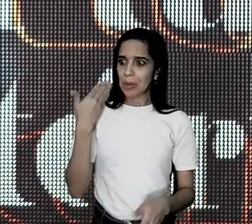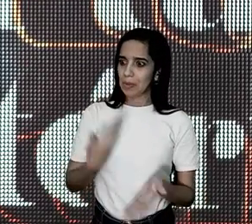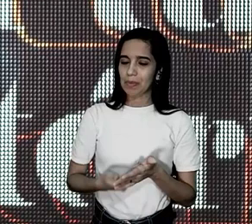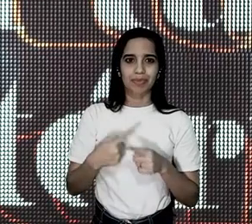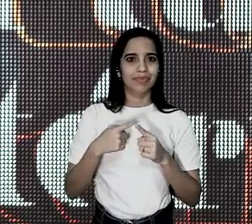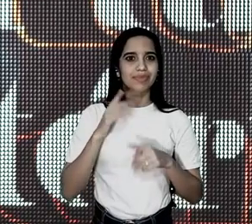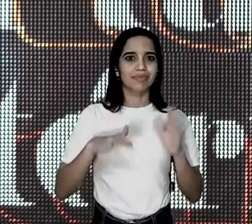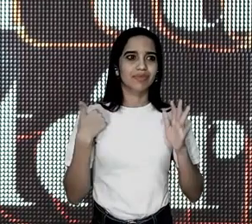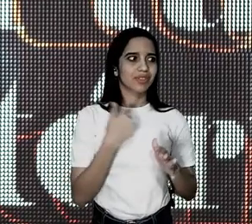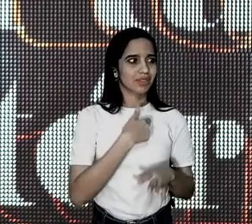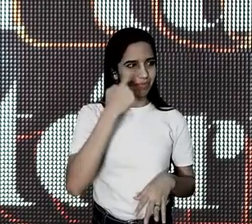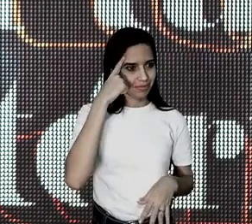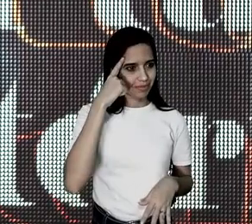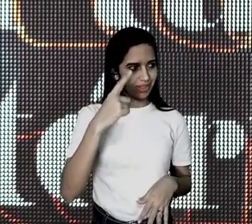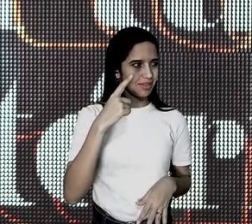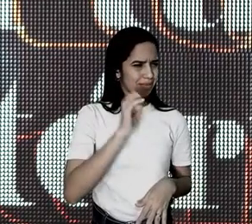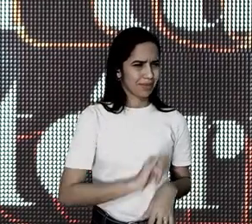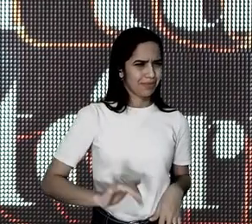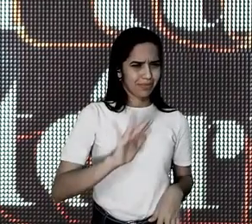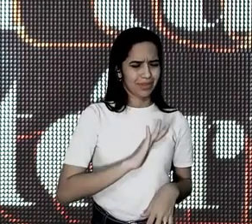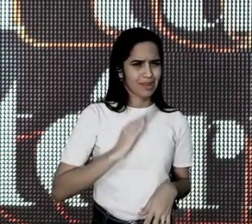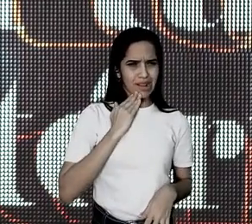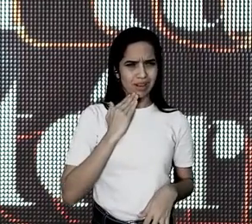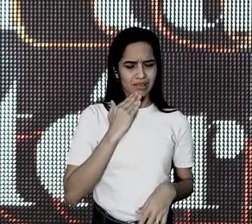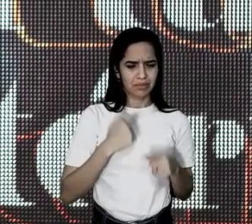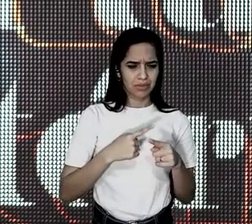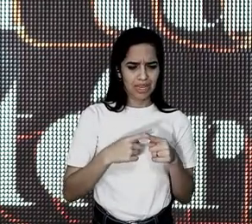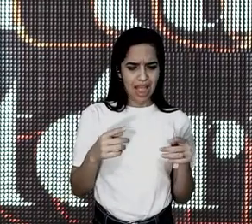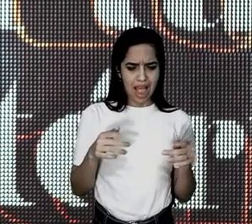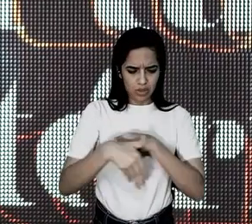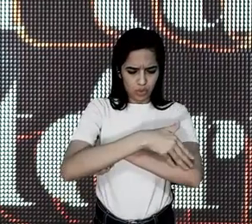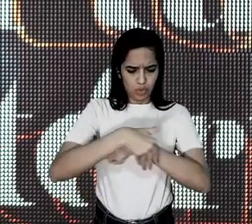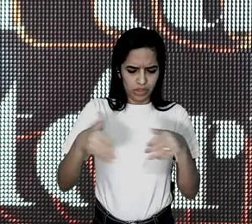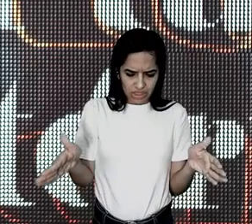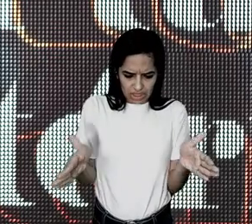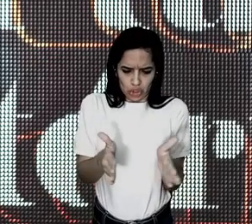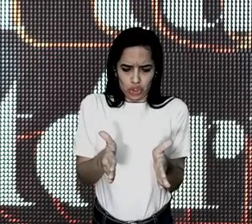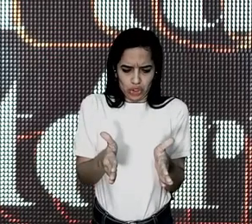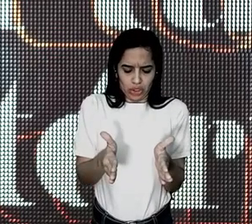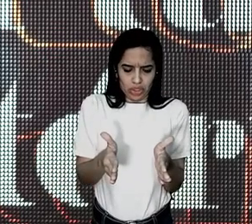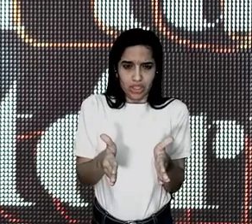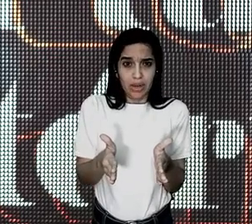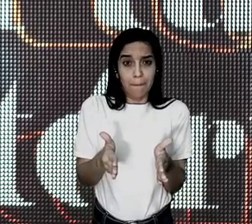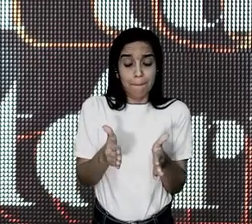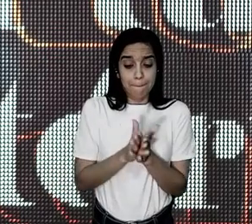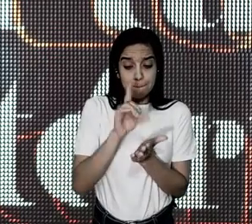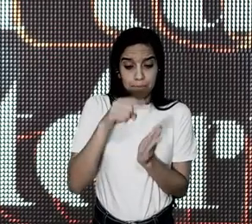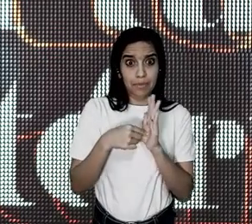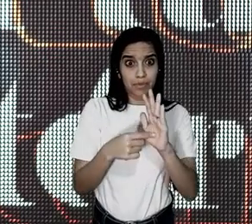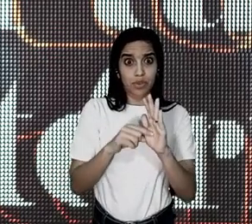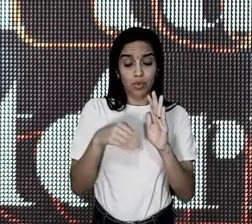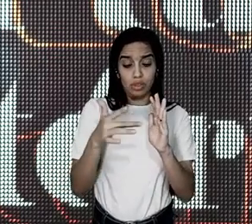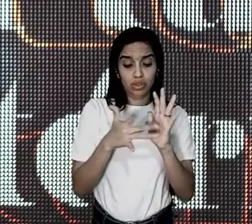gente tem uma imagem às vezes bíblica e real. É um lugar estreito, as ruas eram muito estreitas. E a Bíblia conta que enquanto Jesus